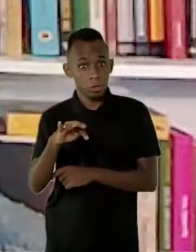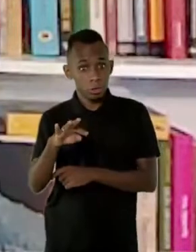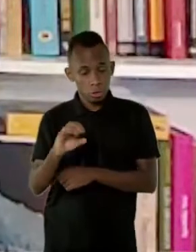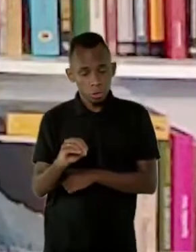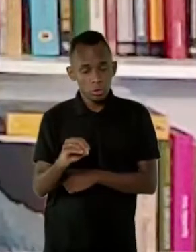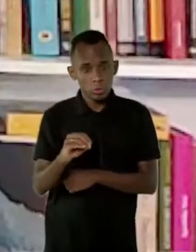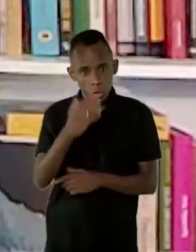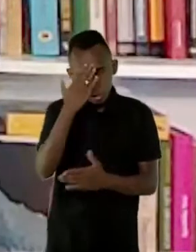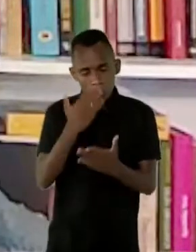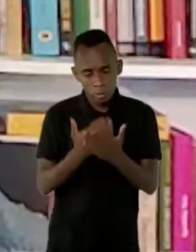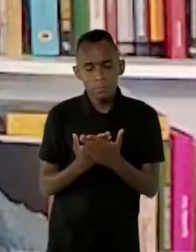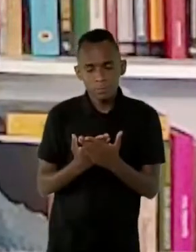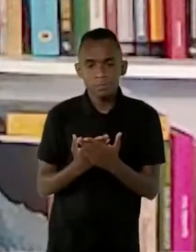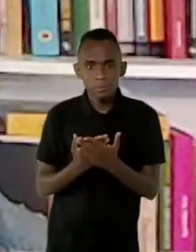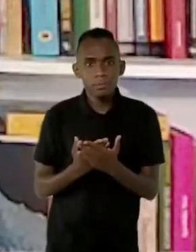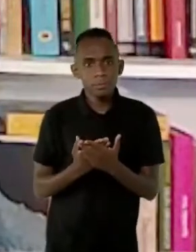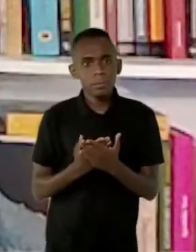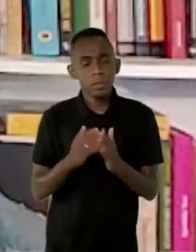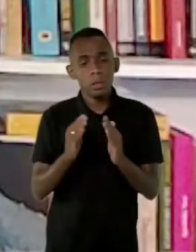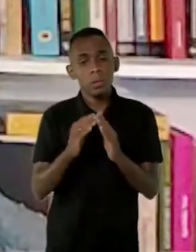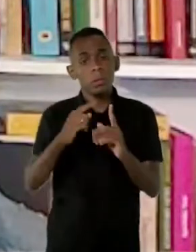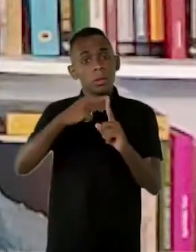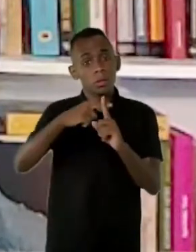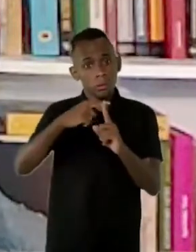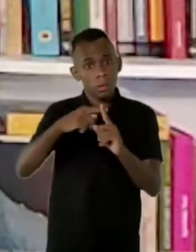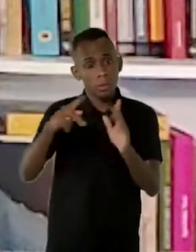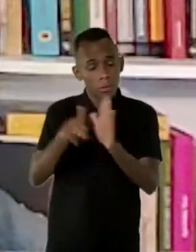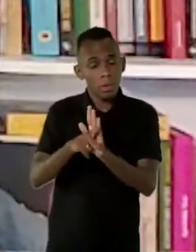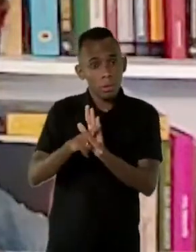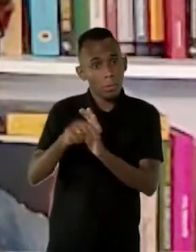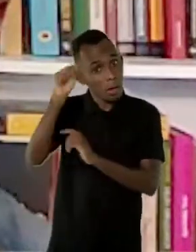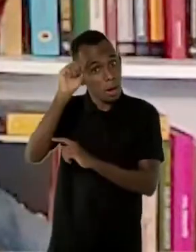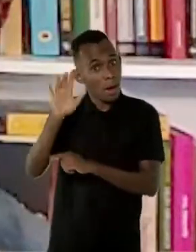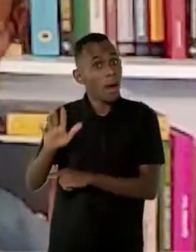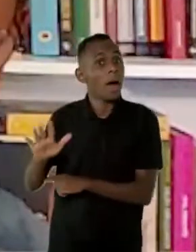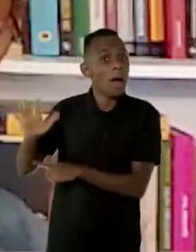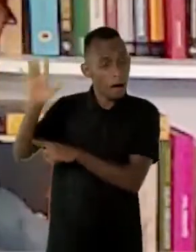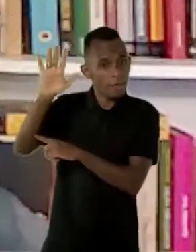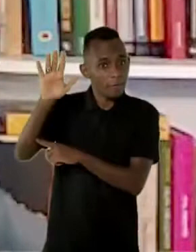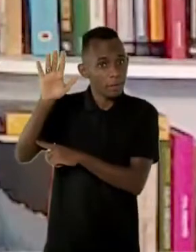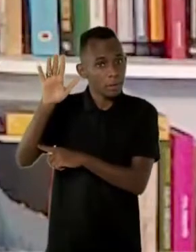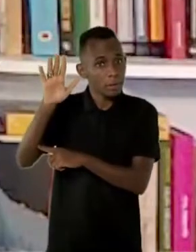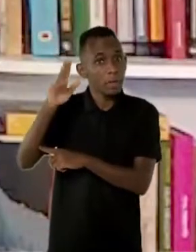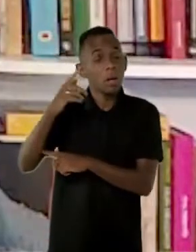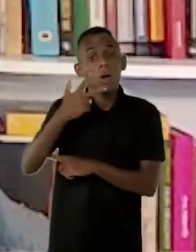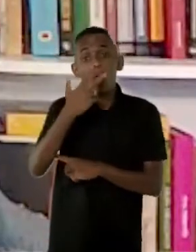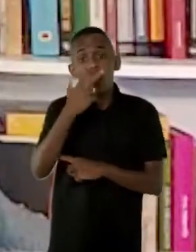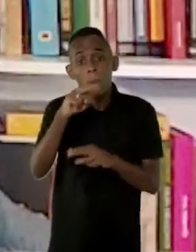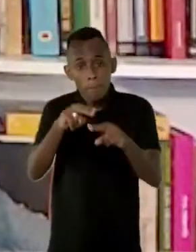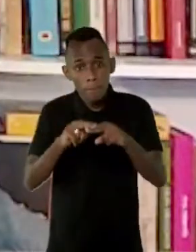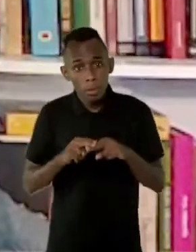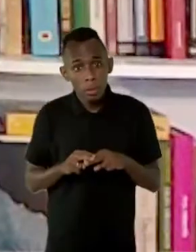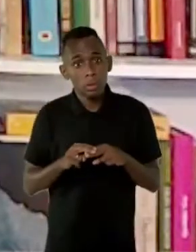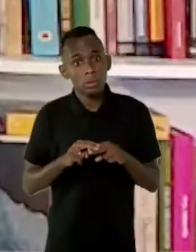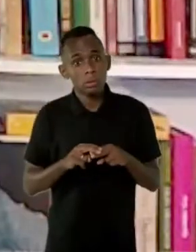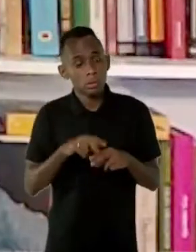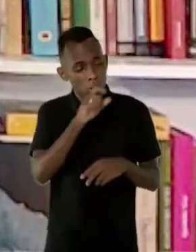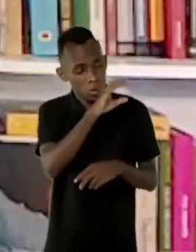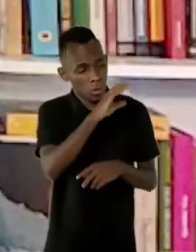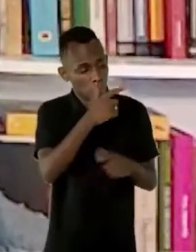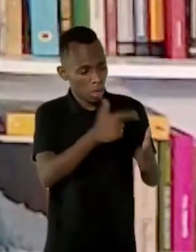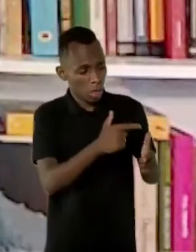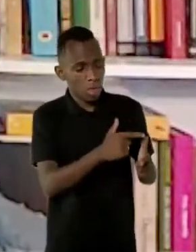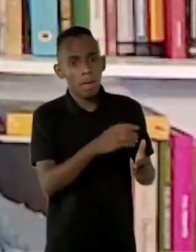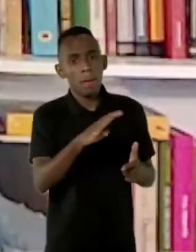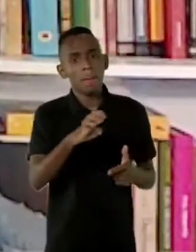origem dele, provavelmente, é moçambicana, né? Daí até o apelido da Carolina, Bitita,